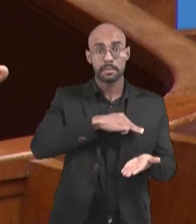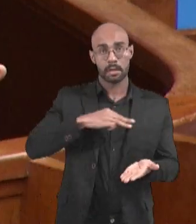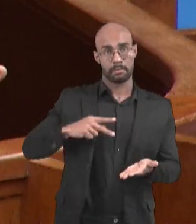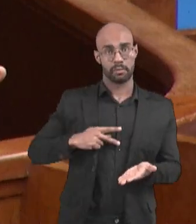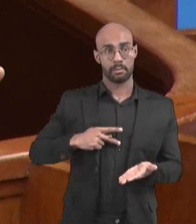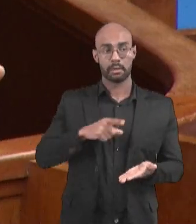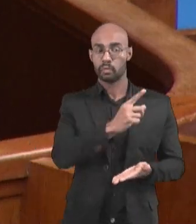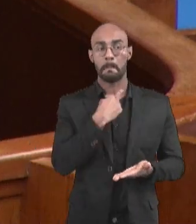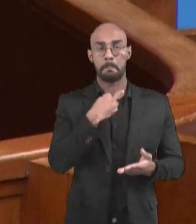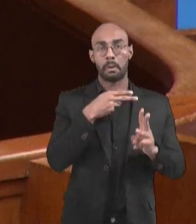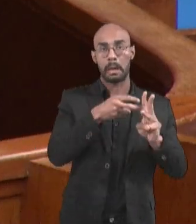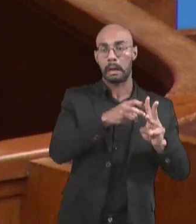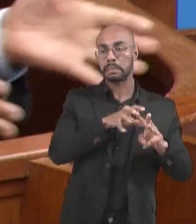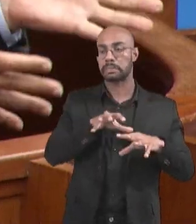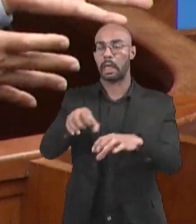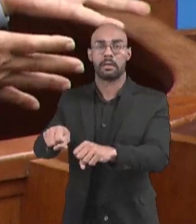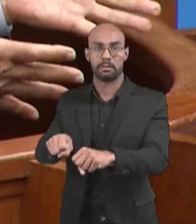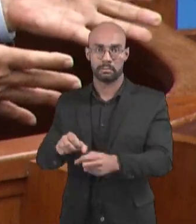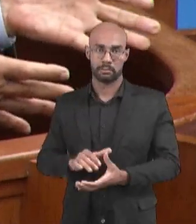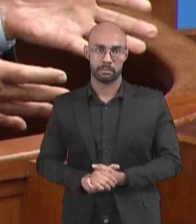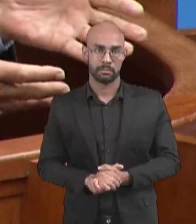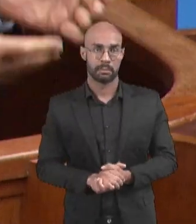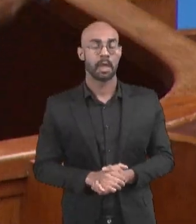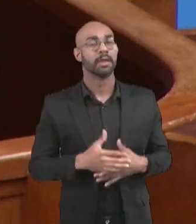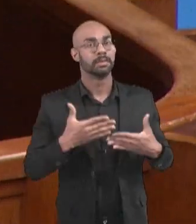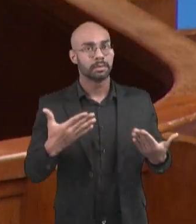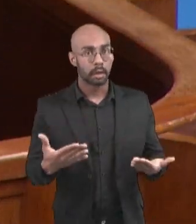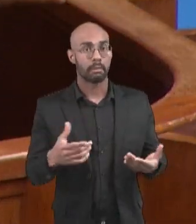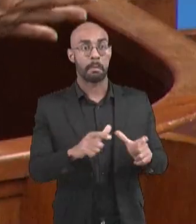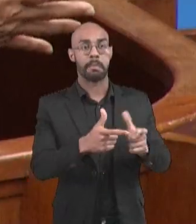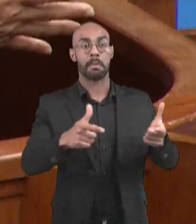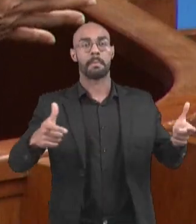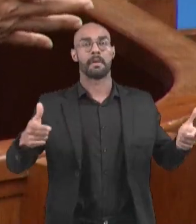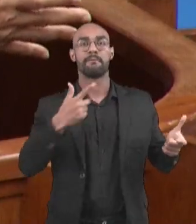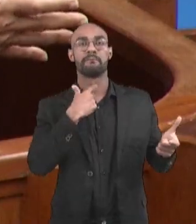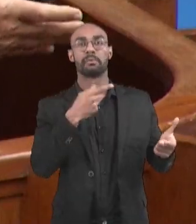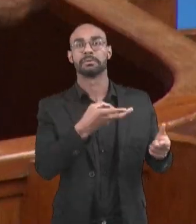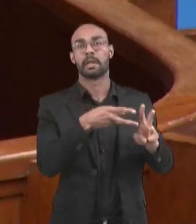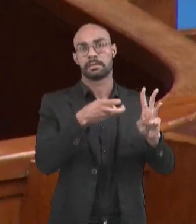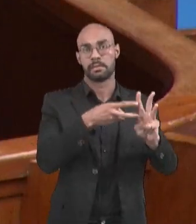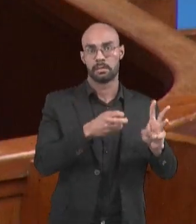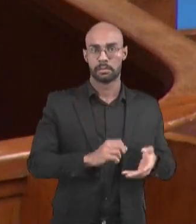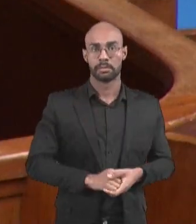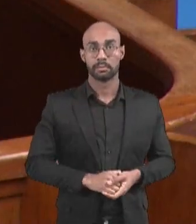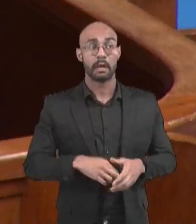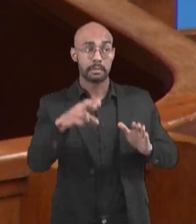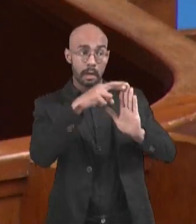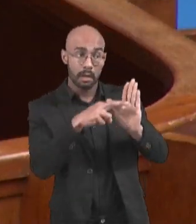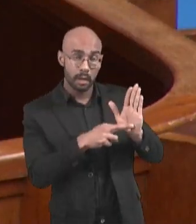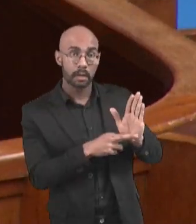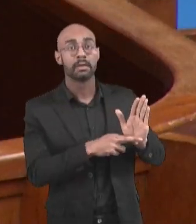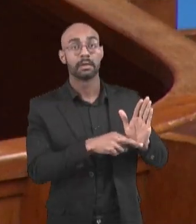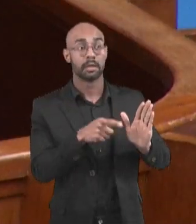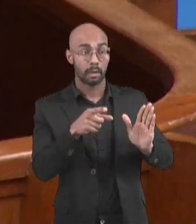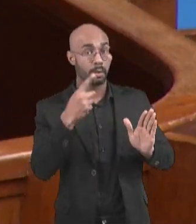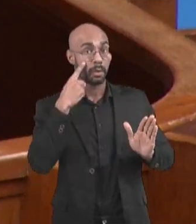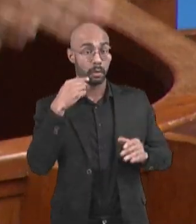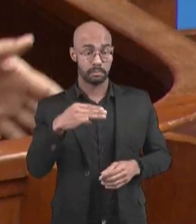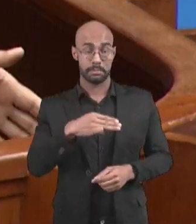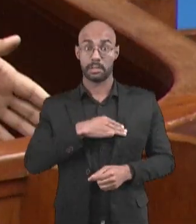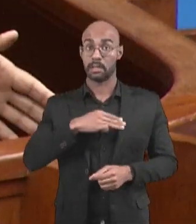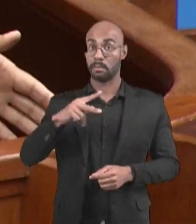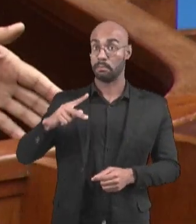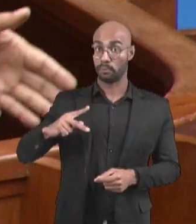terra invadida. Eles queriam ampliar. E quem determinou para eles ficar lá foi o